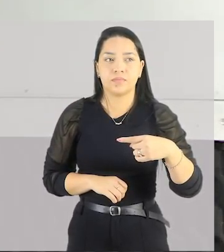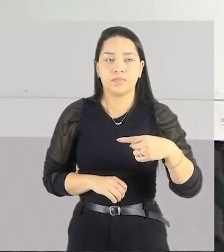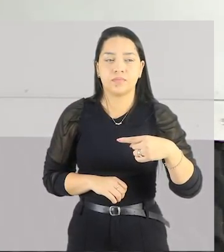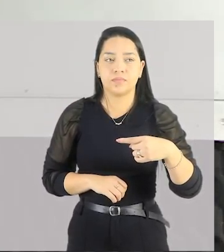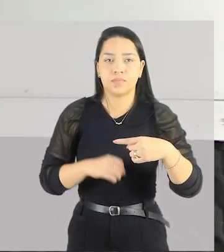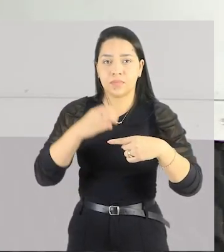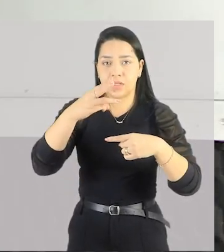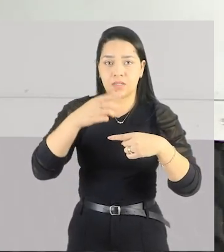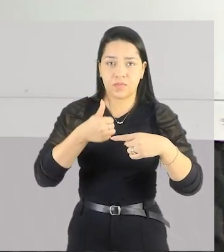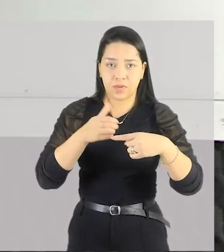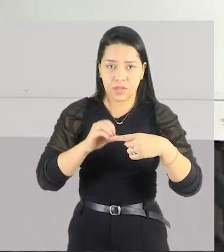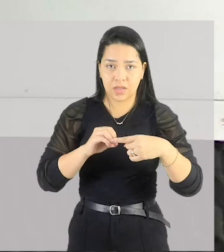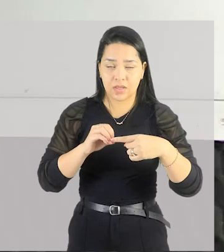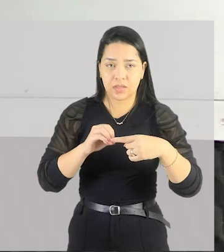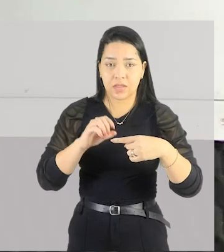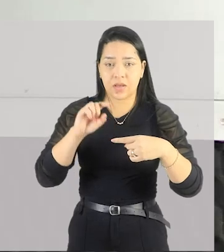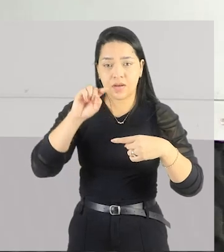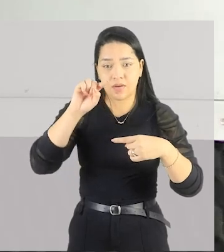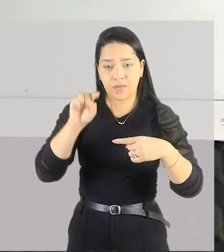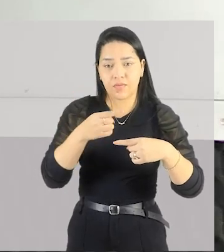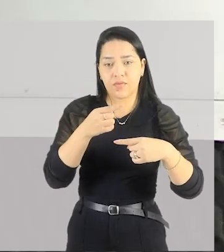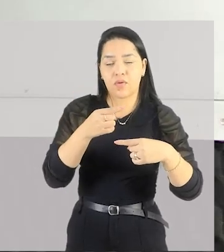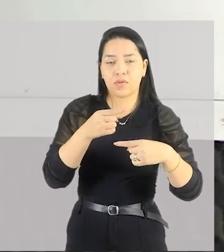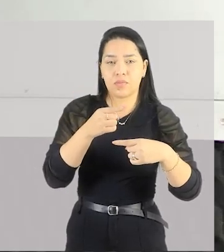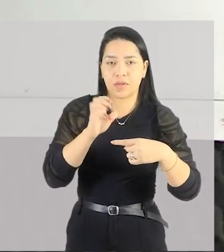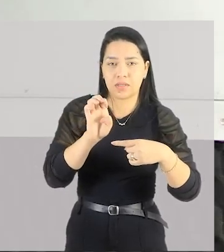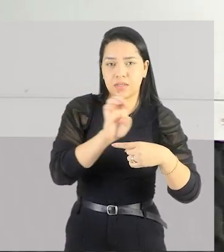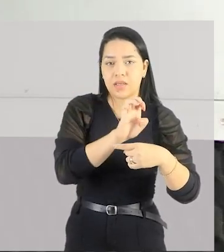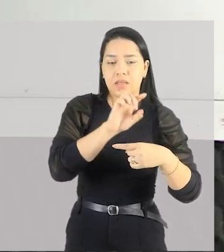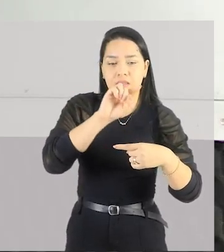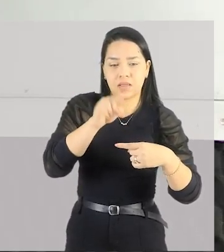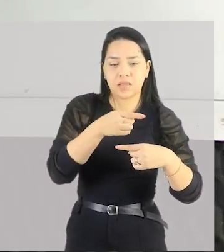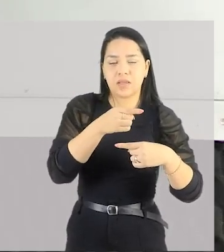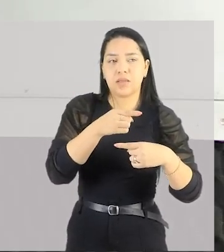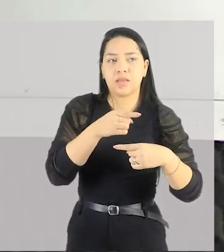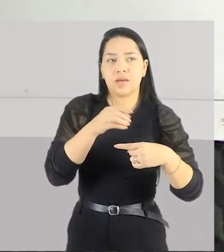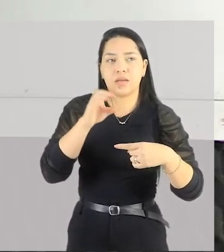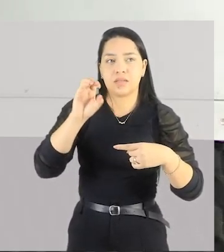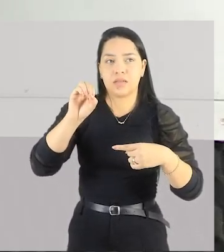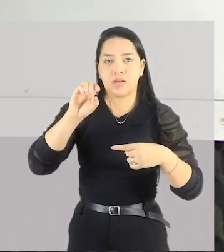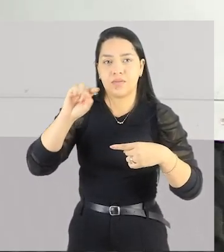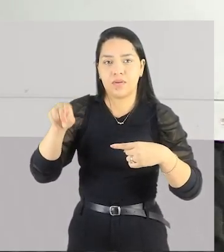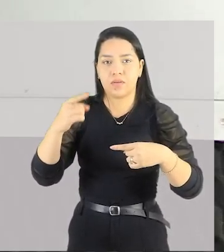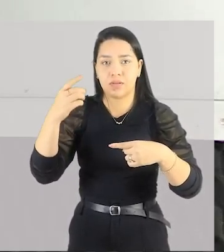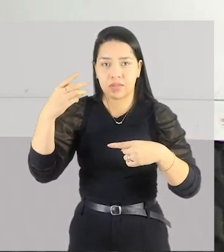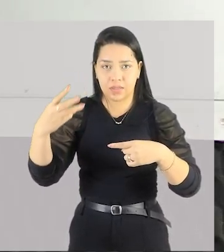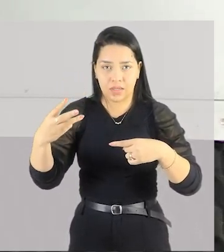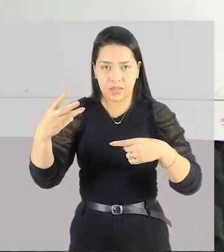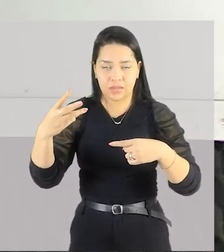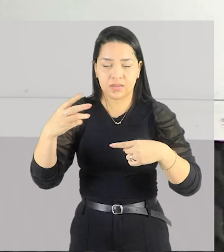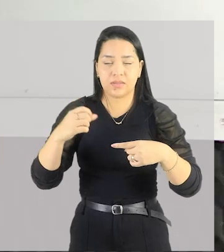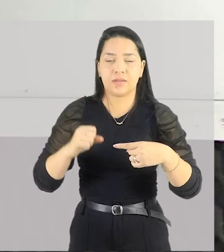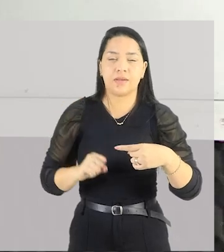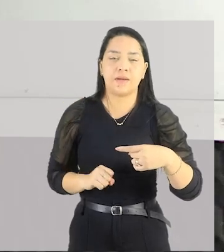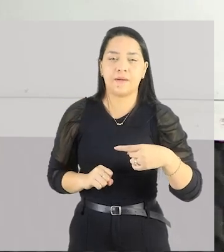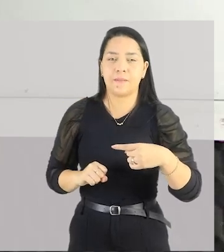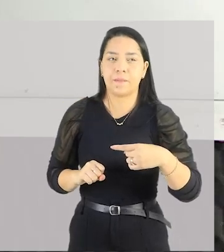é 3 dividido por 10, a vírgula corre uma casa para a esquerda, tá? Então aqui será igual a